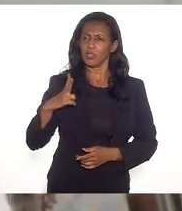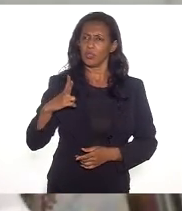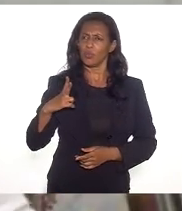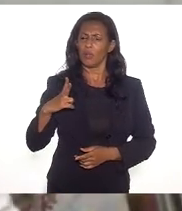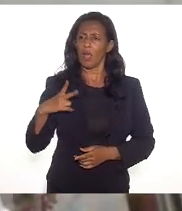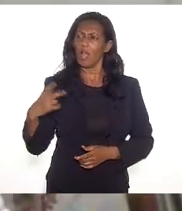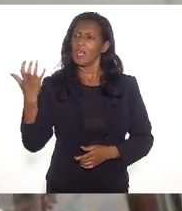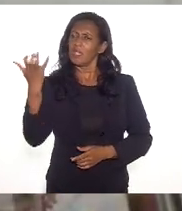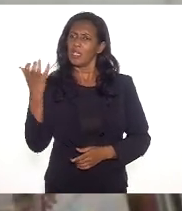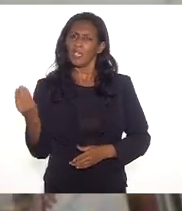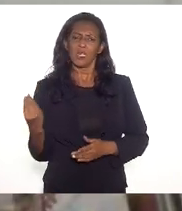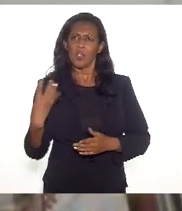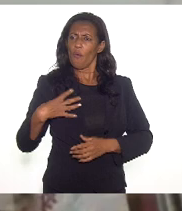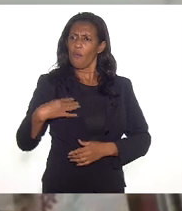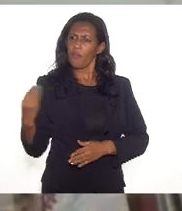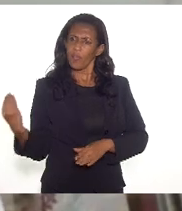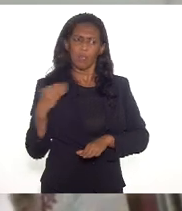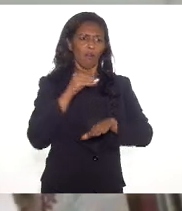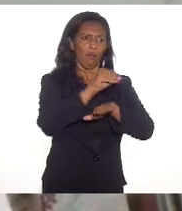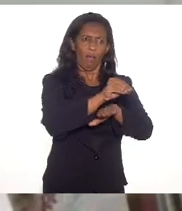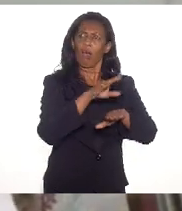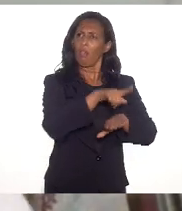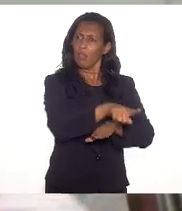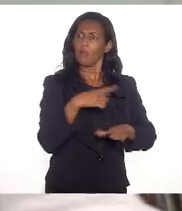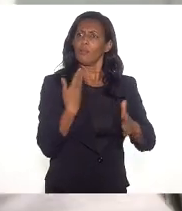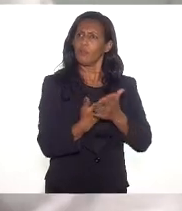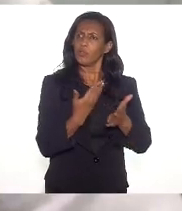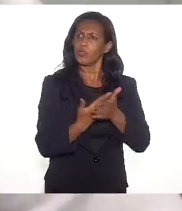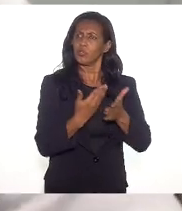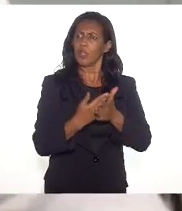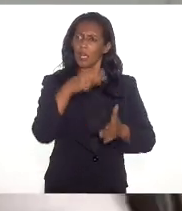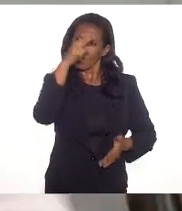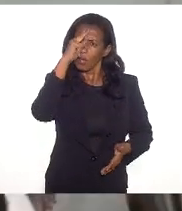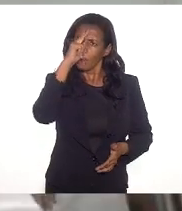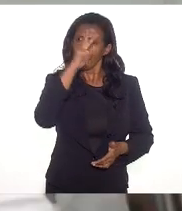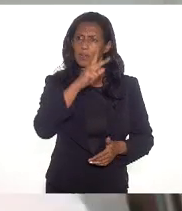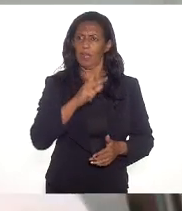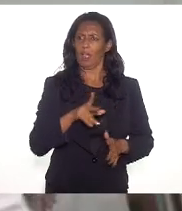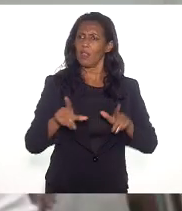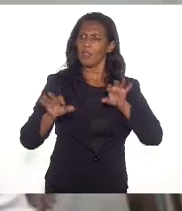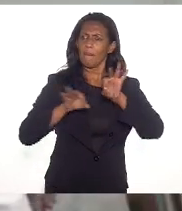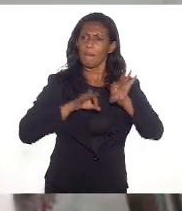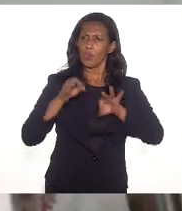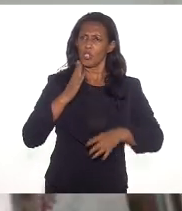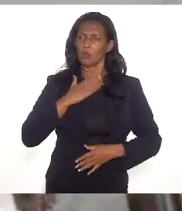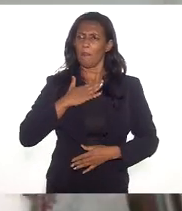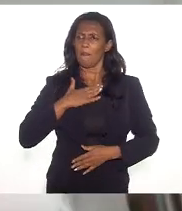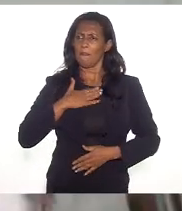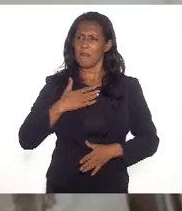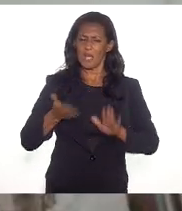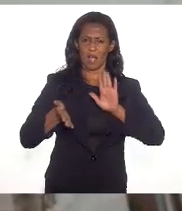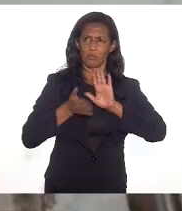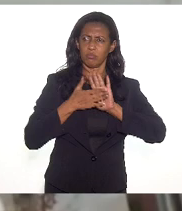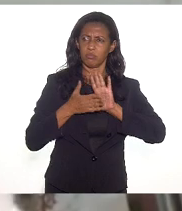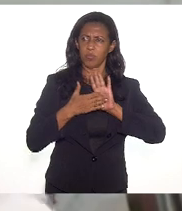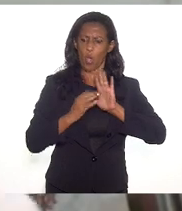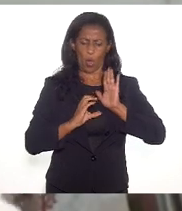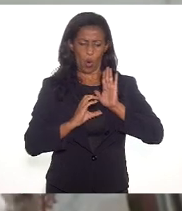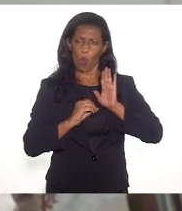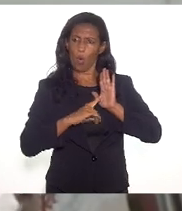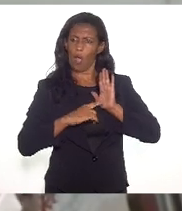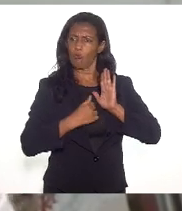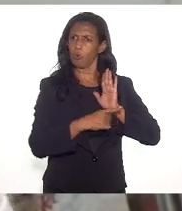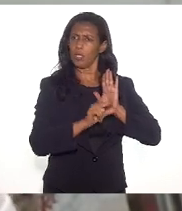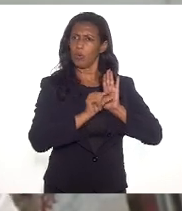buscaram matricular os seus filhos dentro da escola cívico-militar. Há projeto de minha autoria, inclusive, aqui, de coautoria aqui nessa